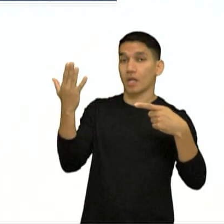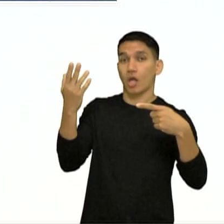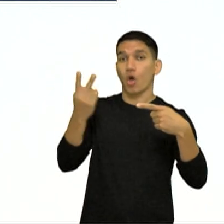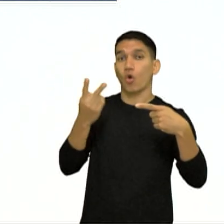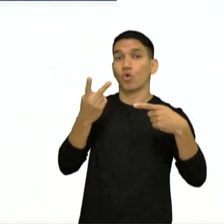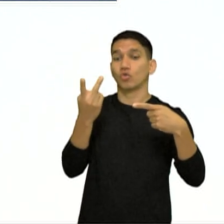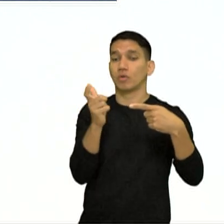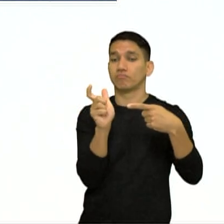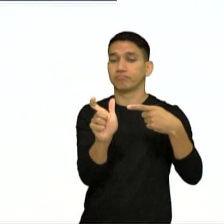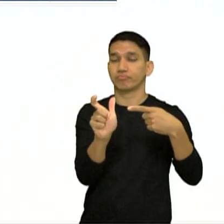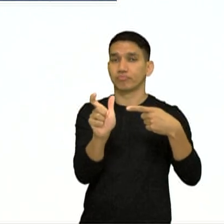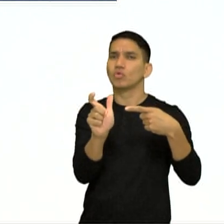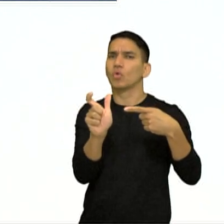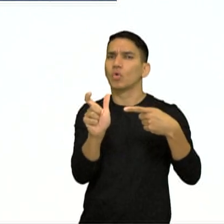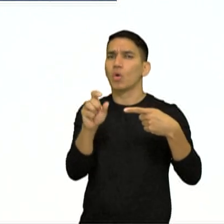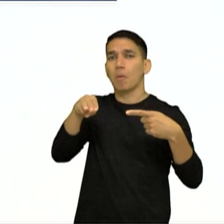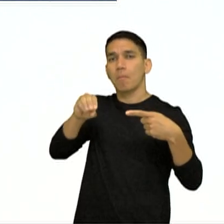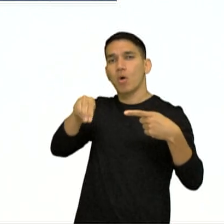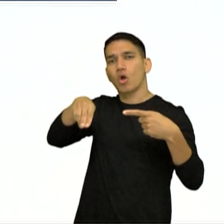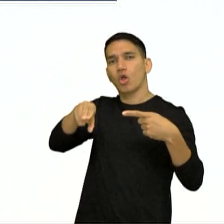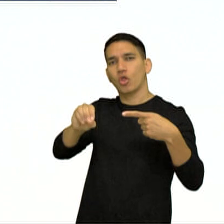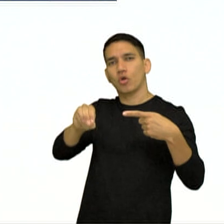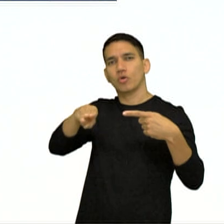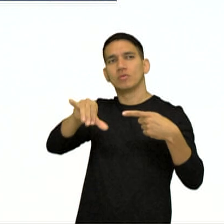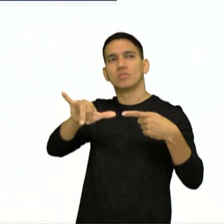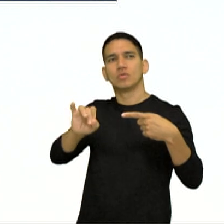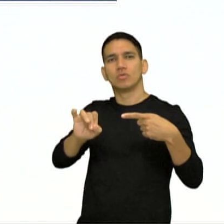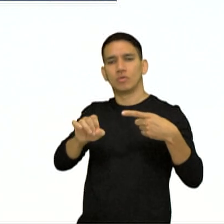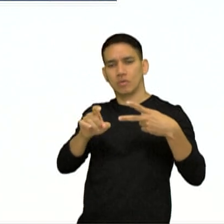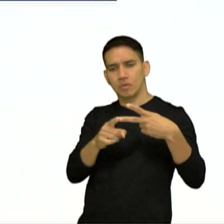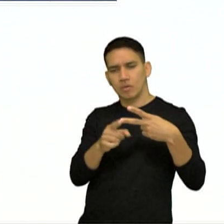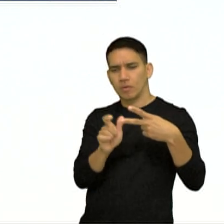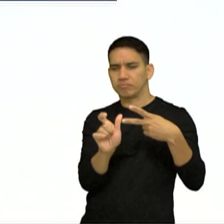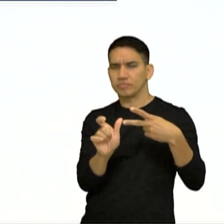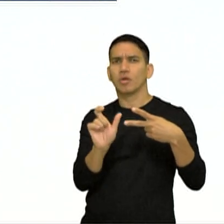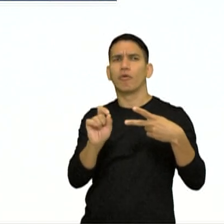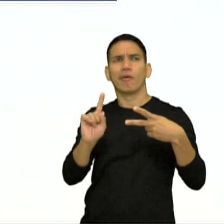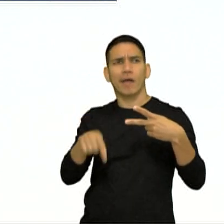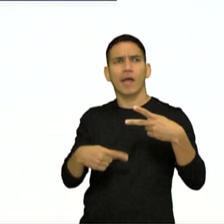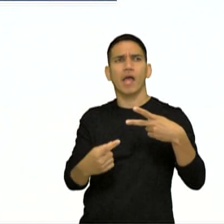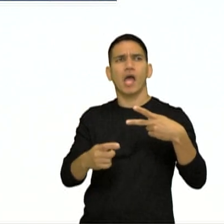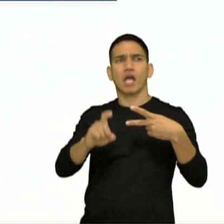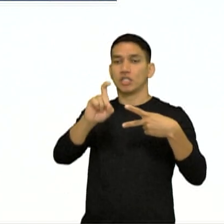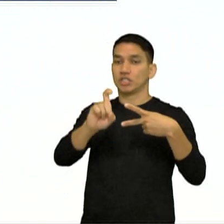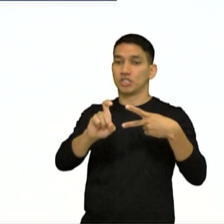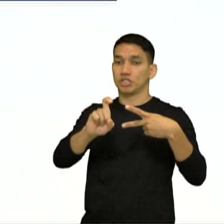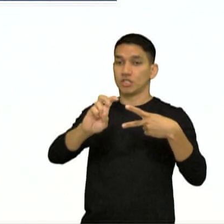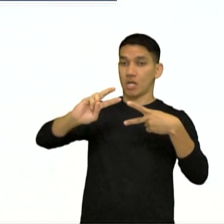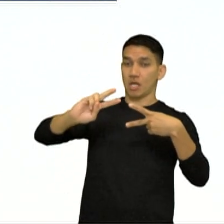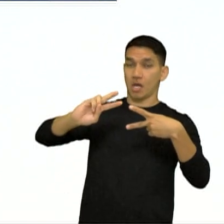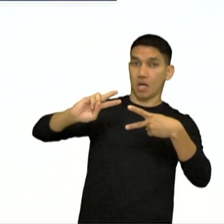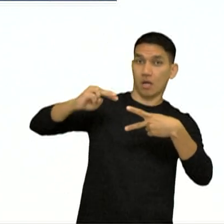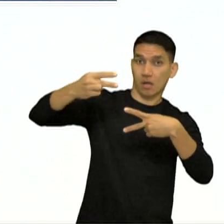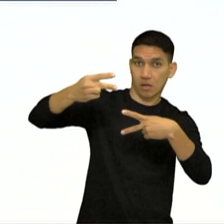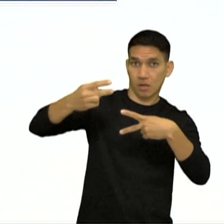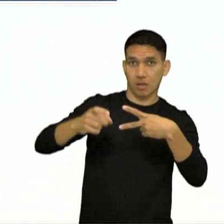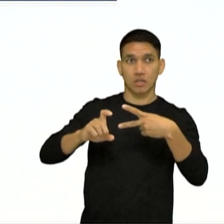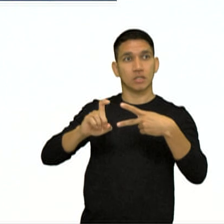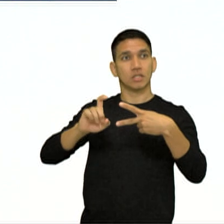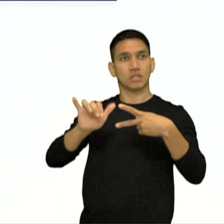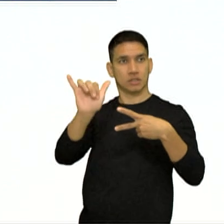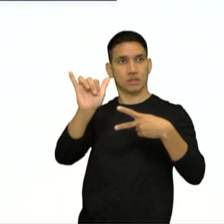2,5x ao cubo, 1 meio de x ao cubo e menos 4x ao cubo. Te pergunto o seguinte, tem alguma coisa ali que te chama